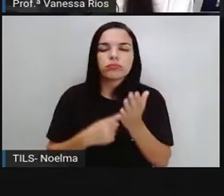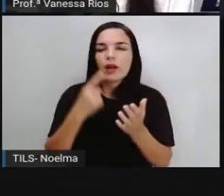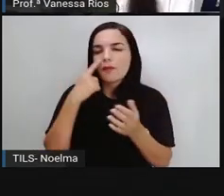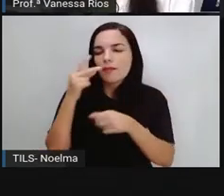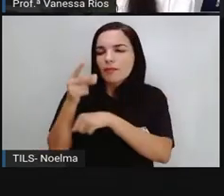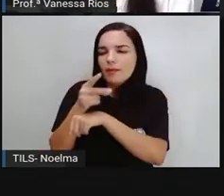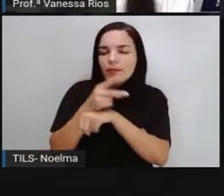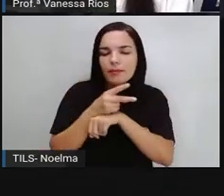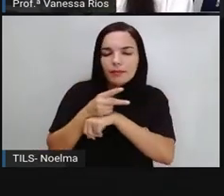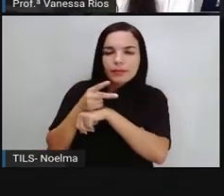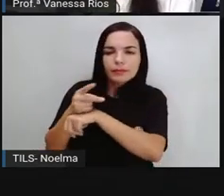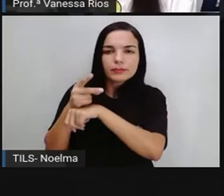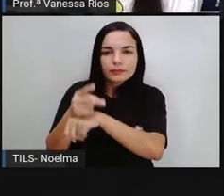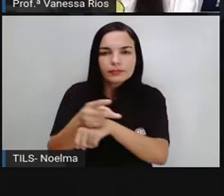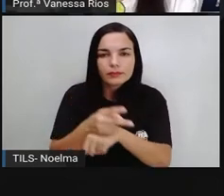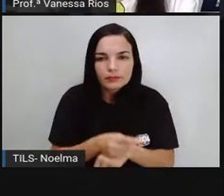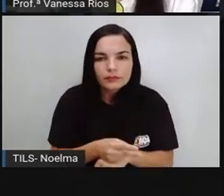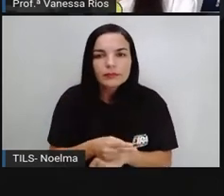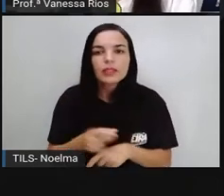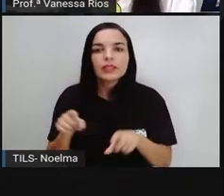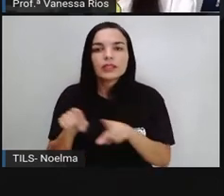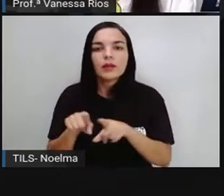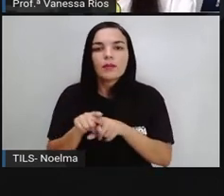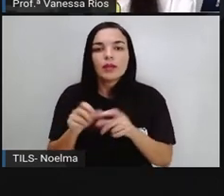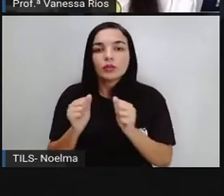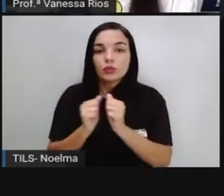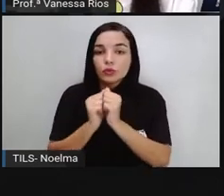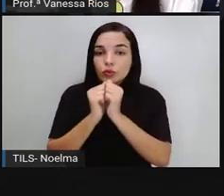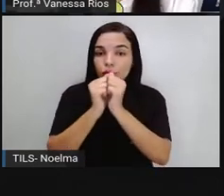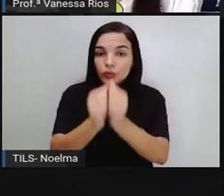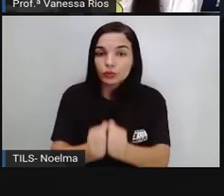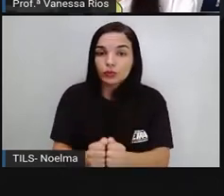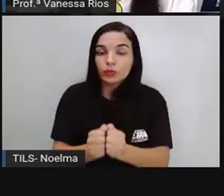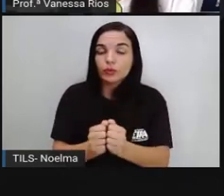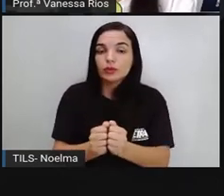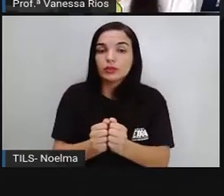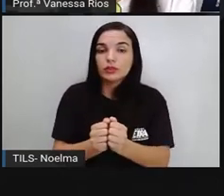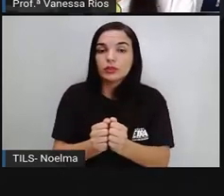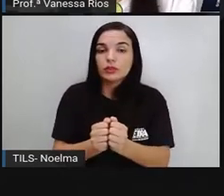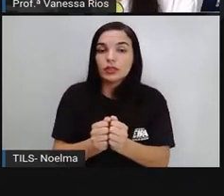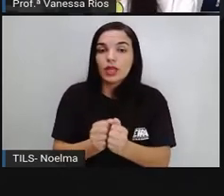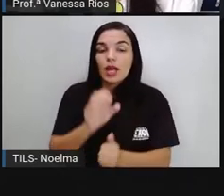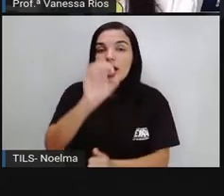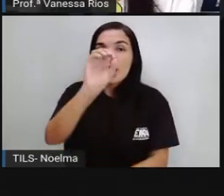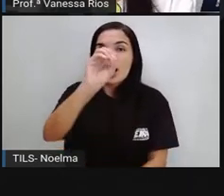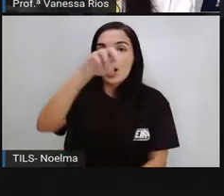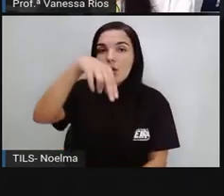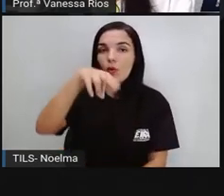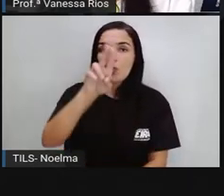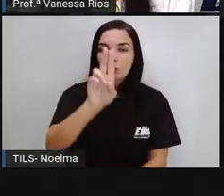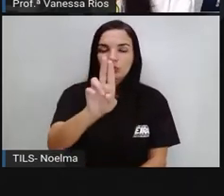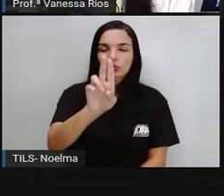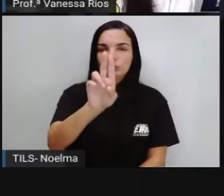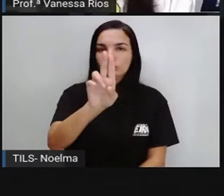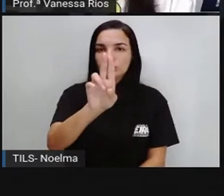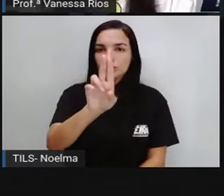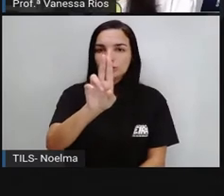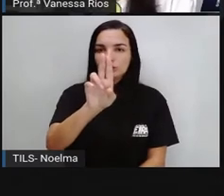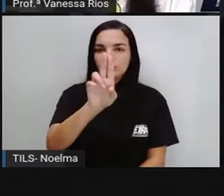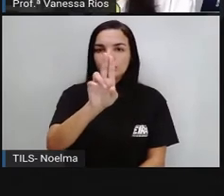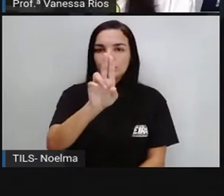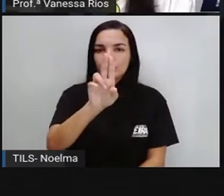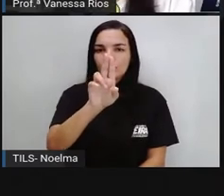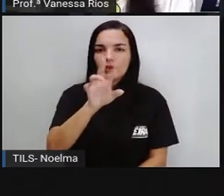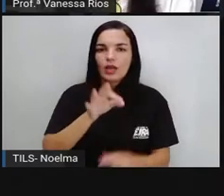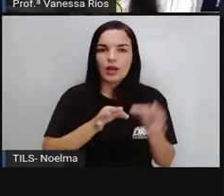né, de reconhecimento e promove ações também de conservação para os patrimônios culturais